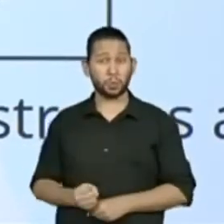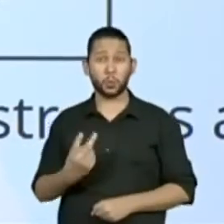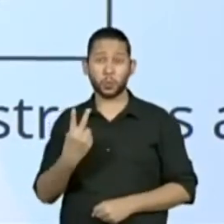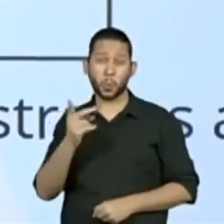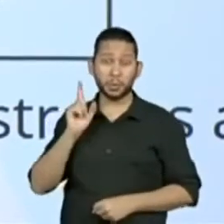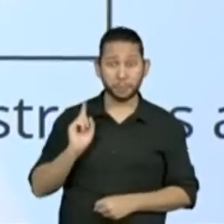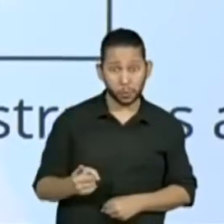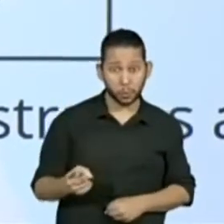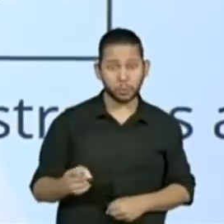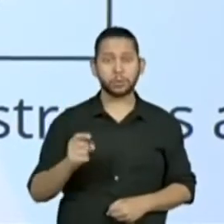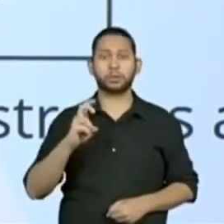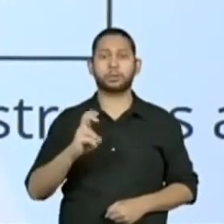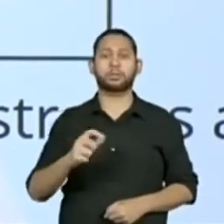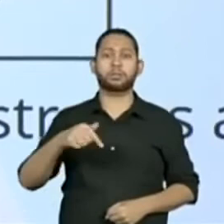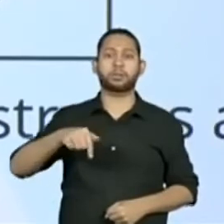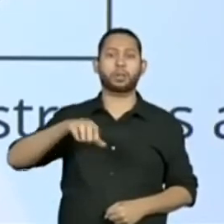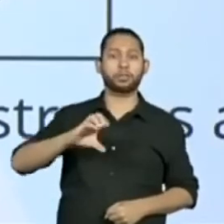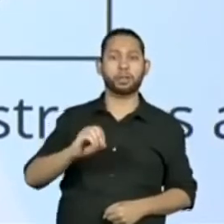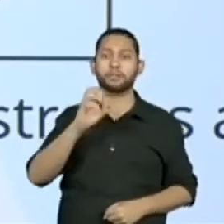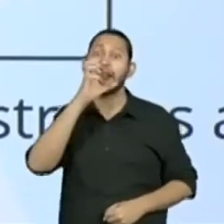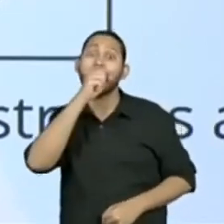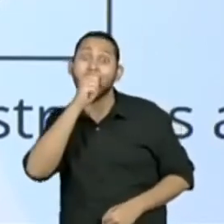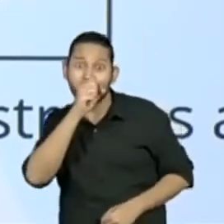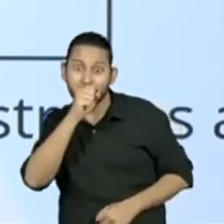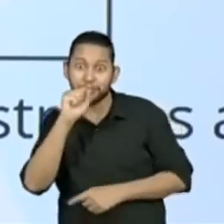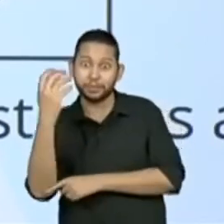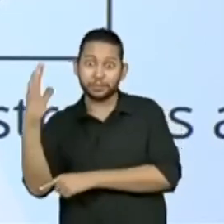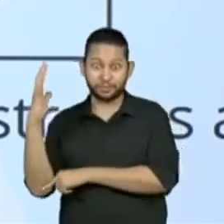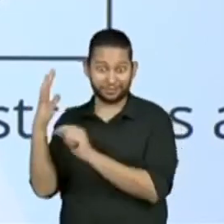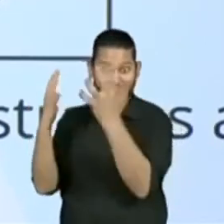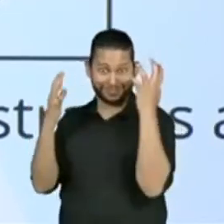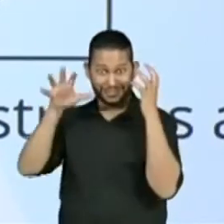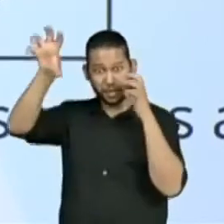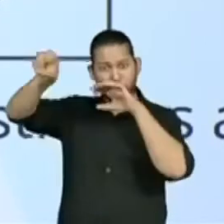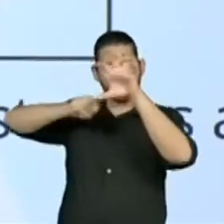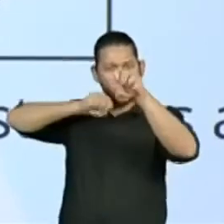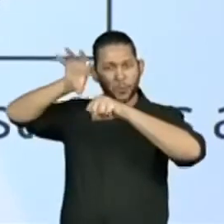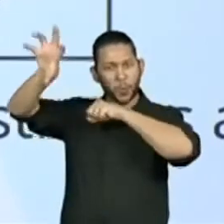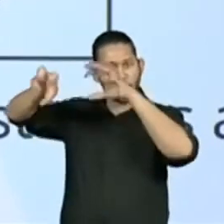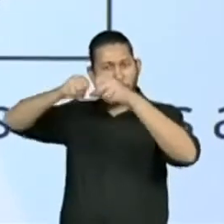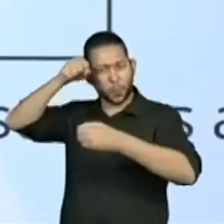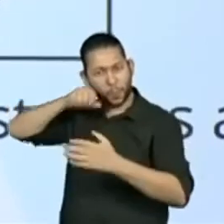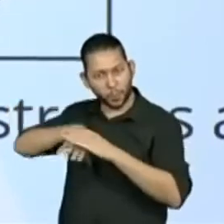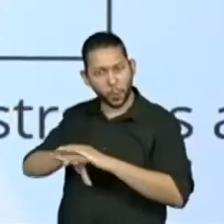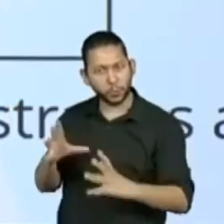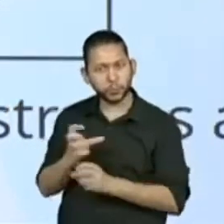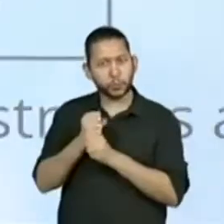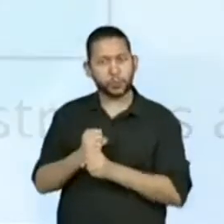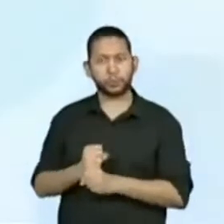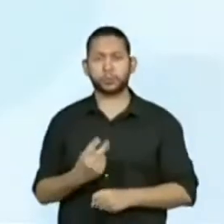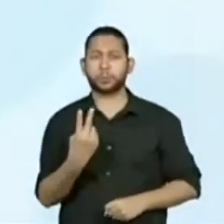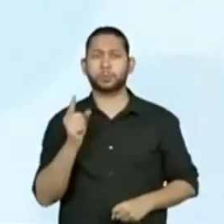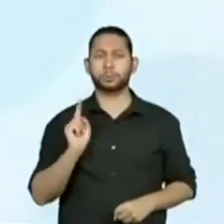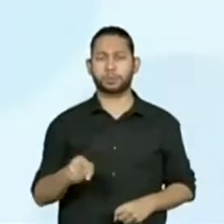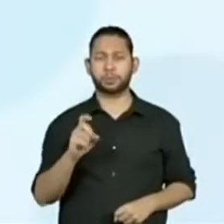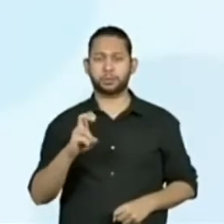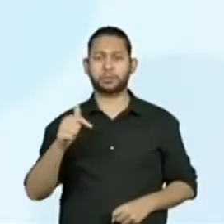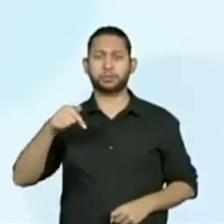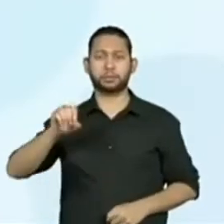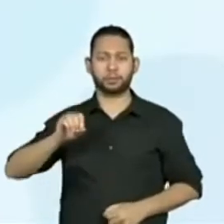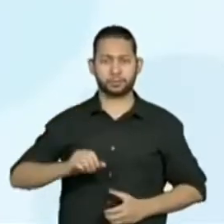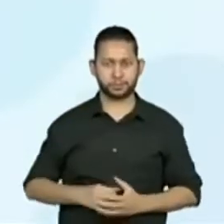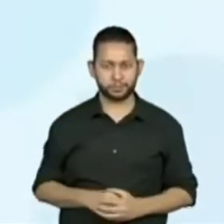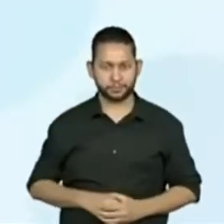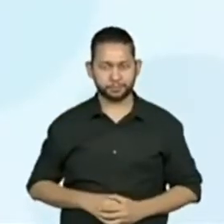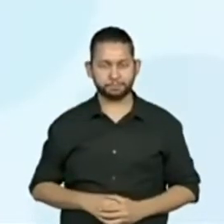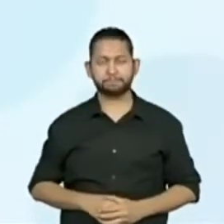2.570 laranjas colhidas. Tá, pessoal, vamos lá. Primeira pergunta que eu quero fazer para vocês é